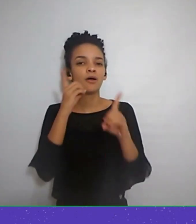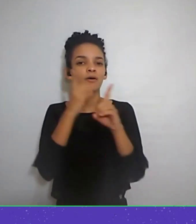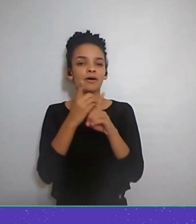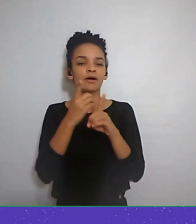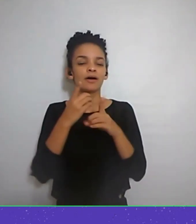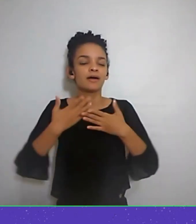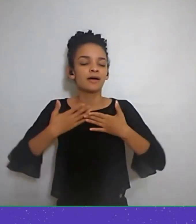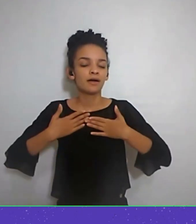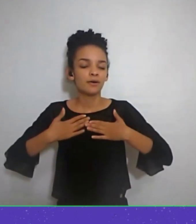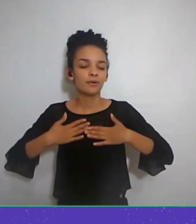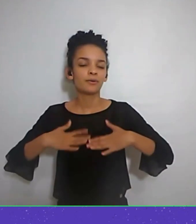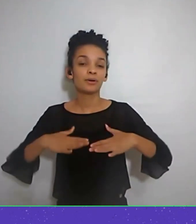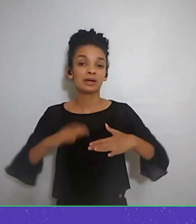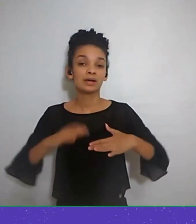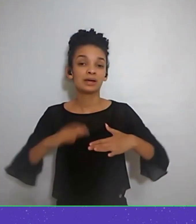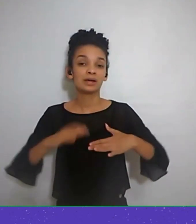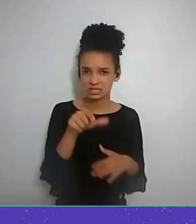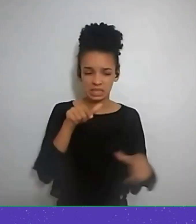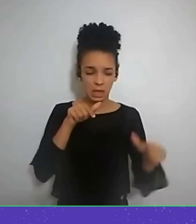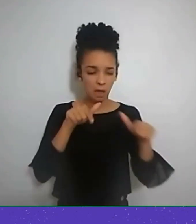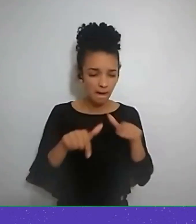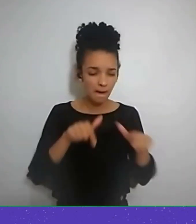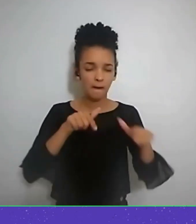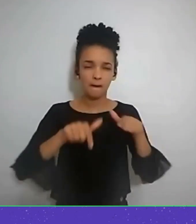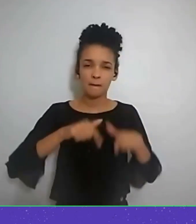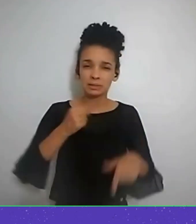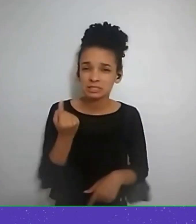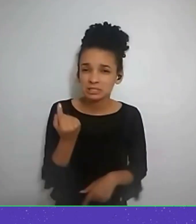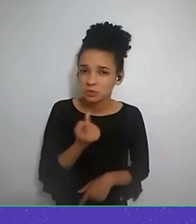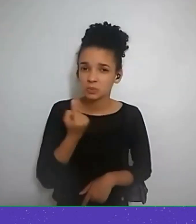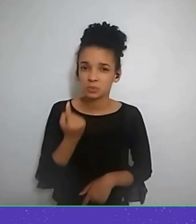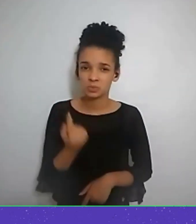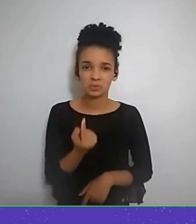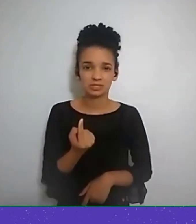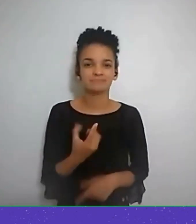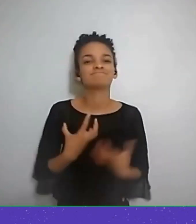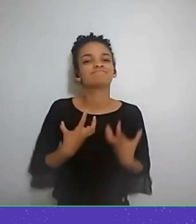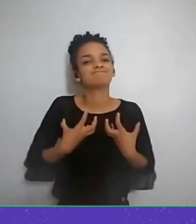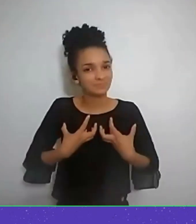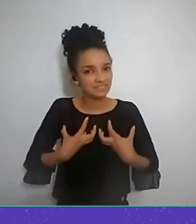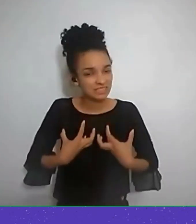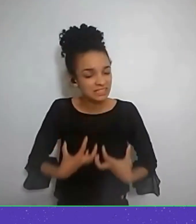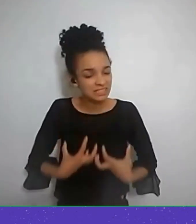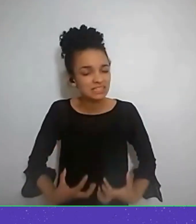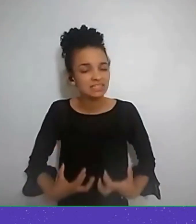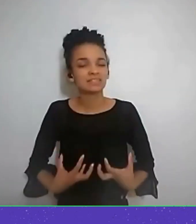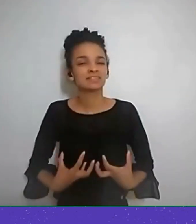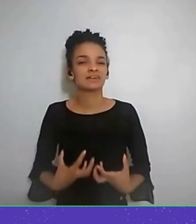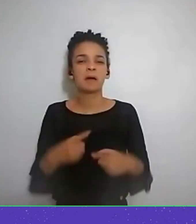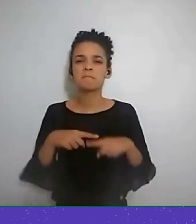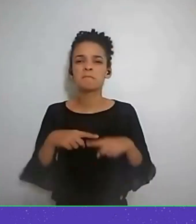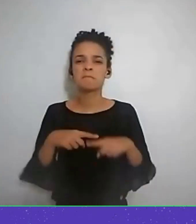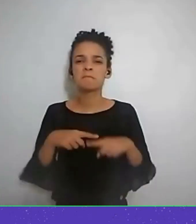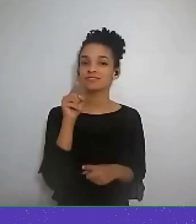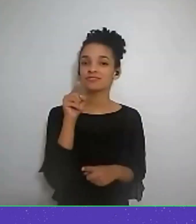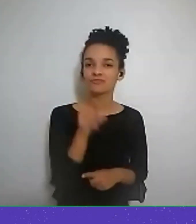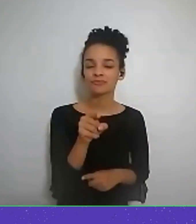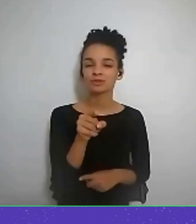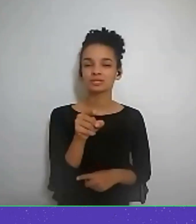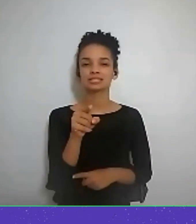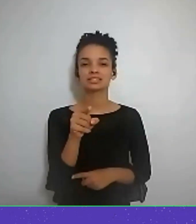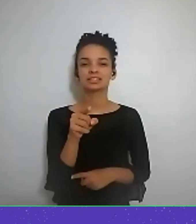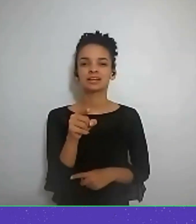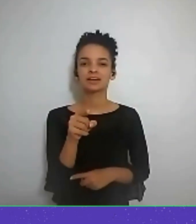conta própria. É canseira, é fadiga. Mas se você tomar a canga do